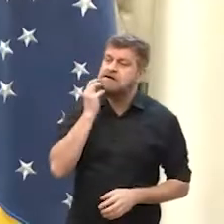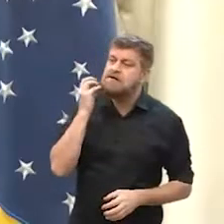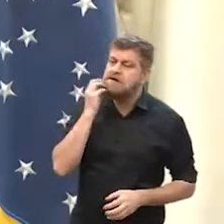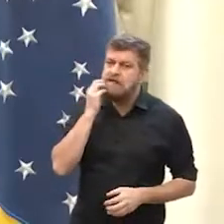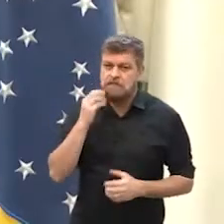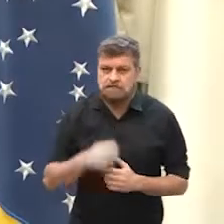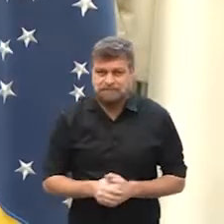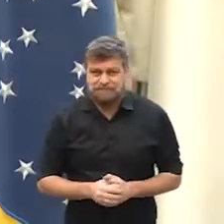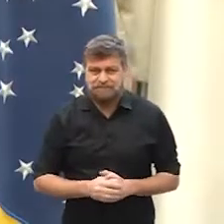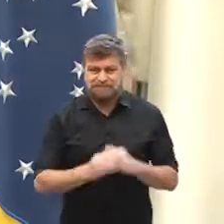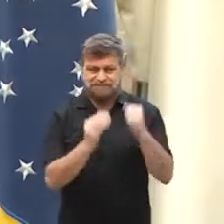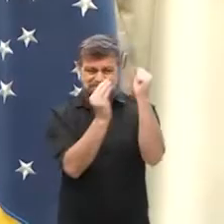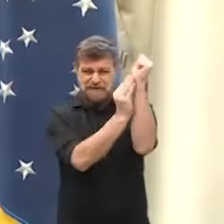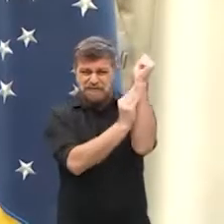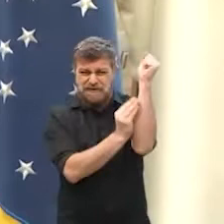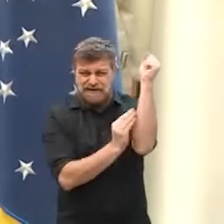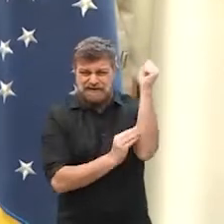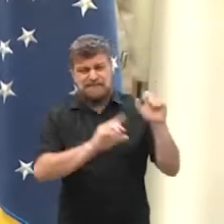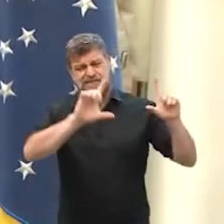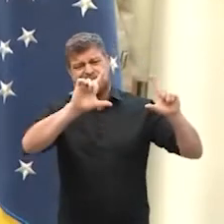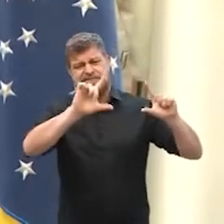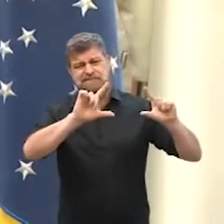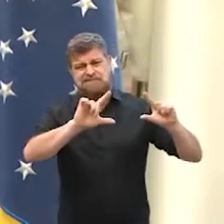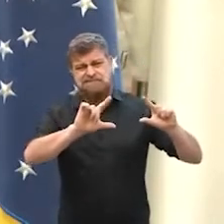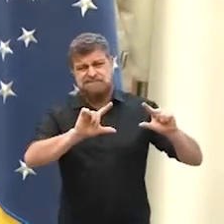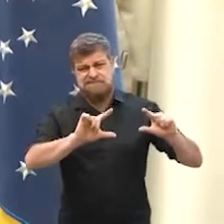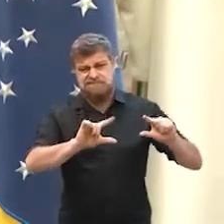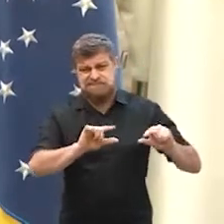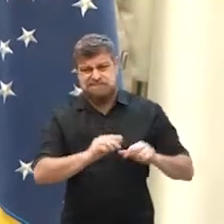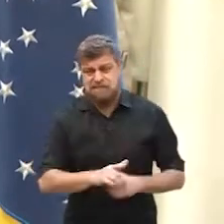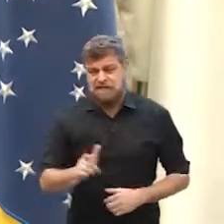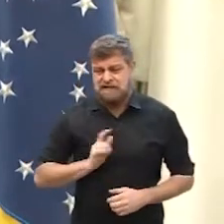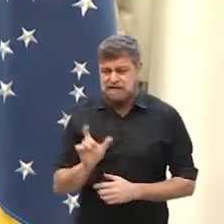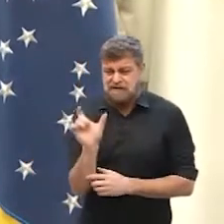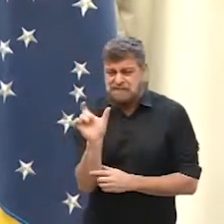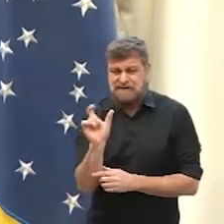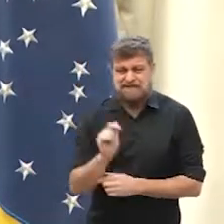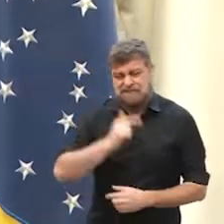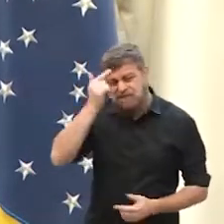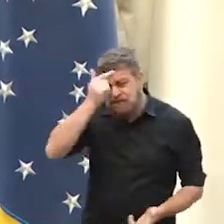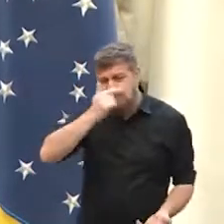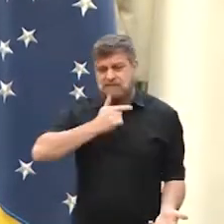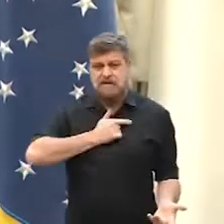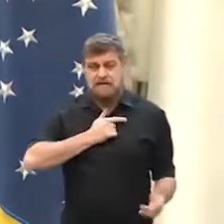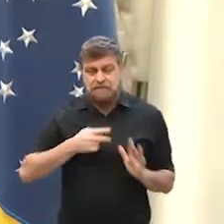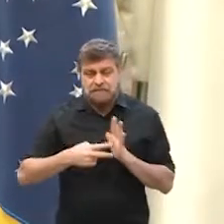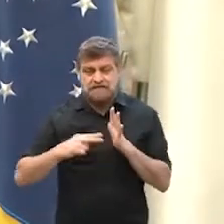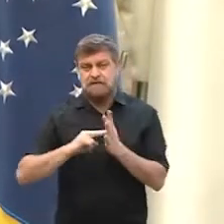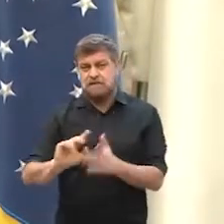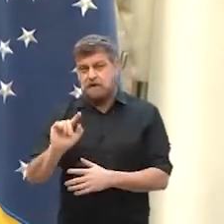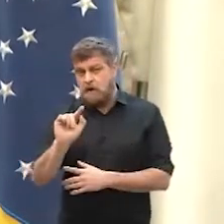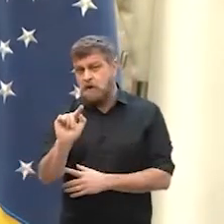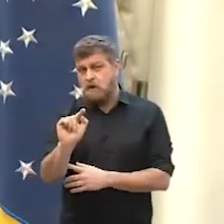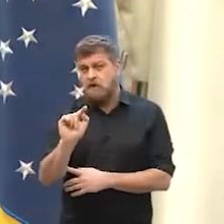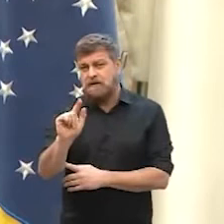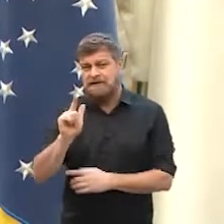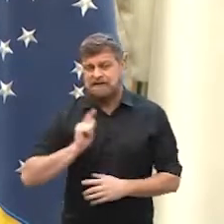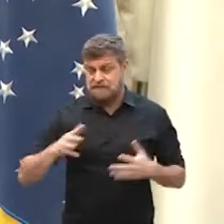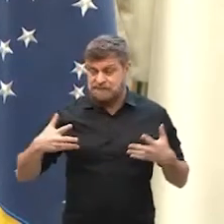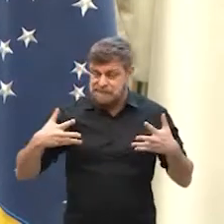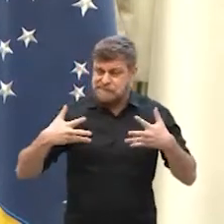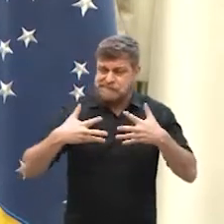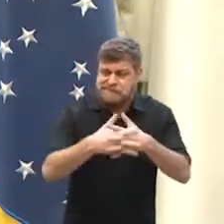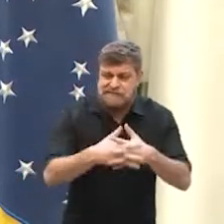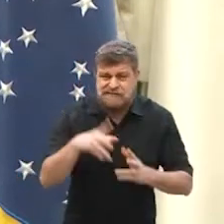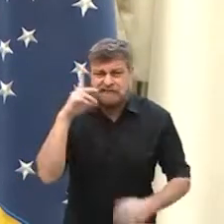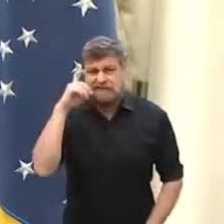A desburocratização, ela é uma palavra grande, feia, mas que ela representa justamente essa complexidade que